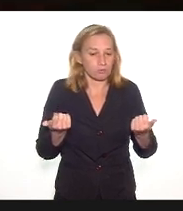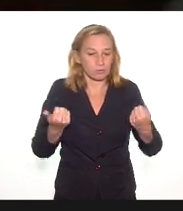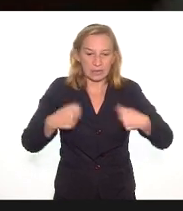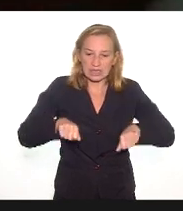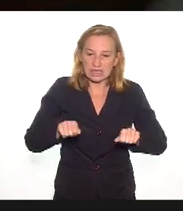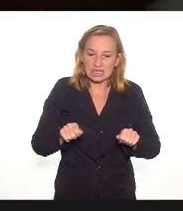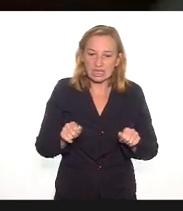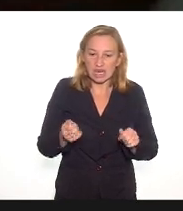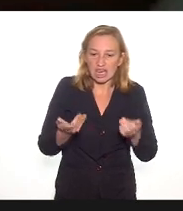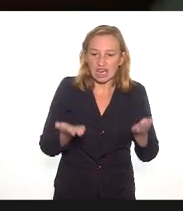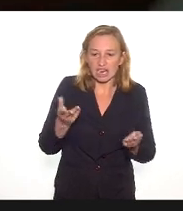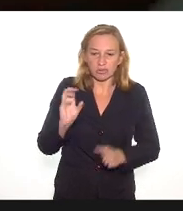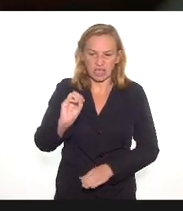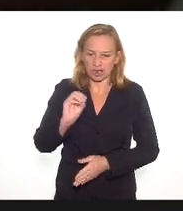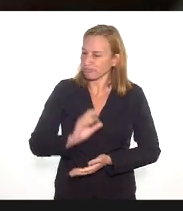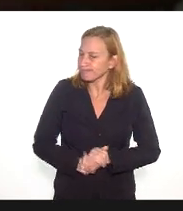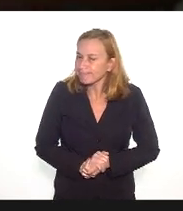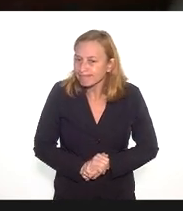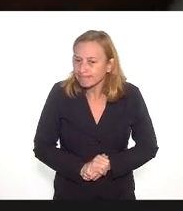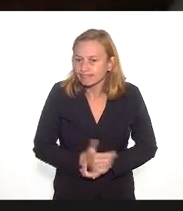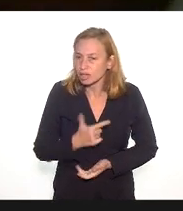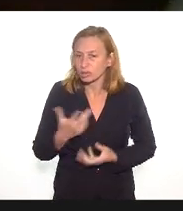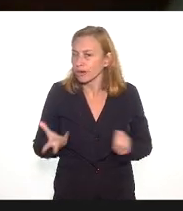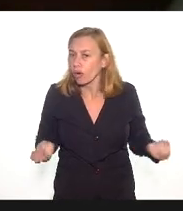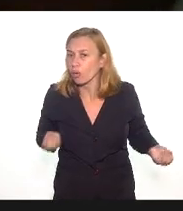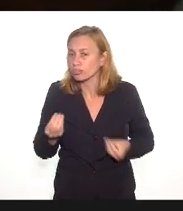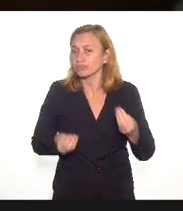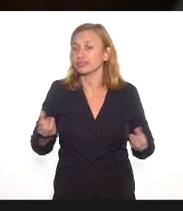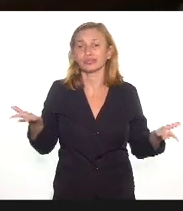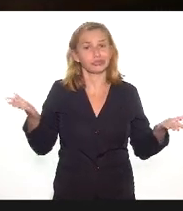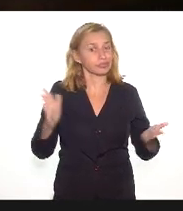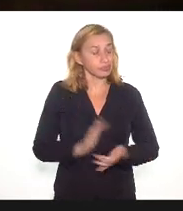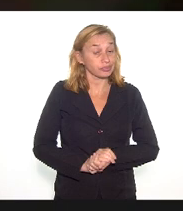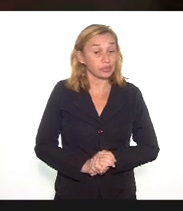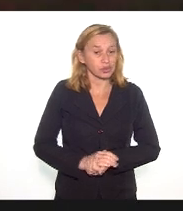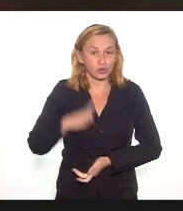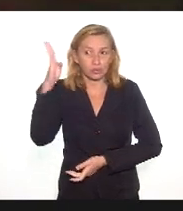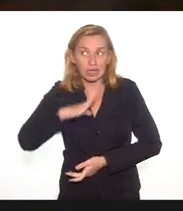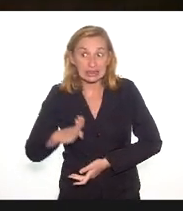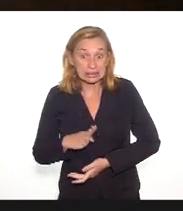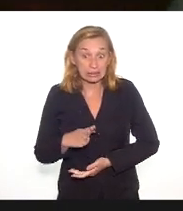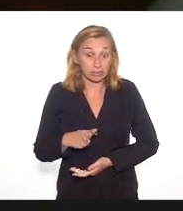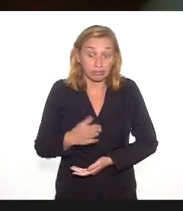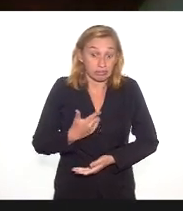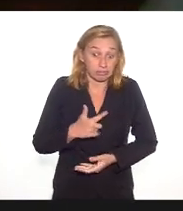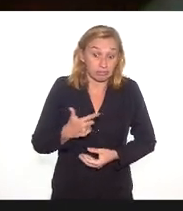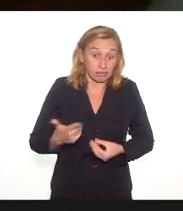zero. Isso não existe. Nem no Brasil terá.